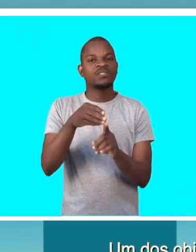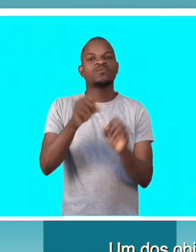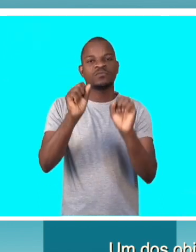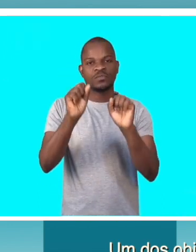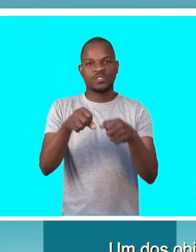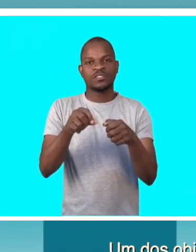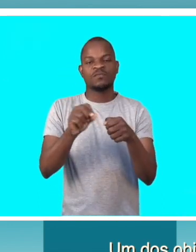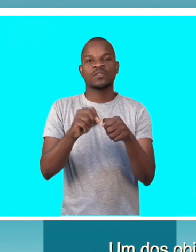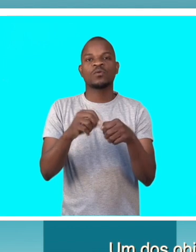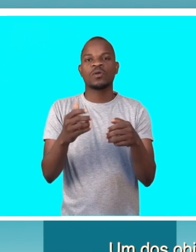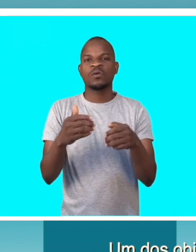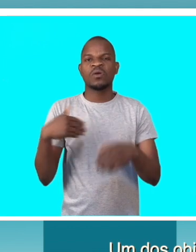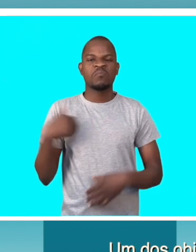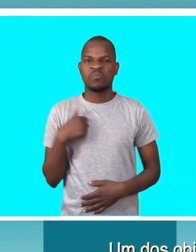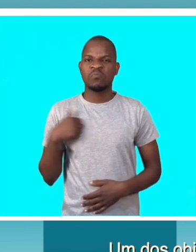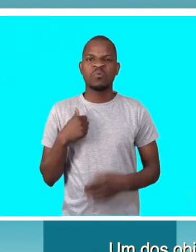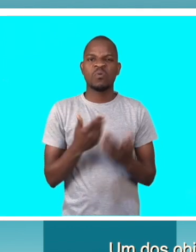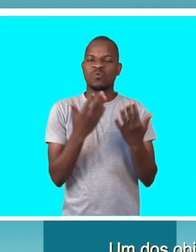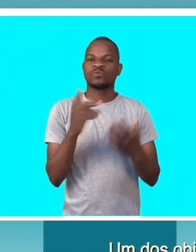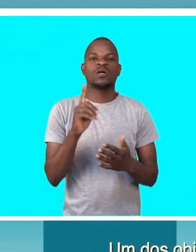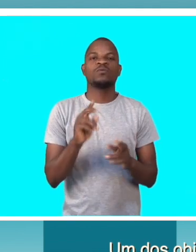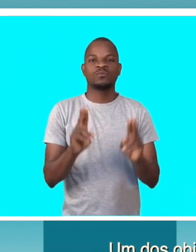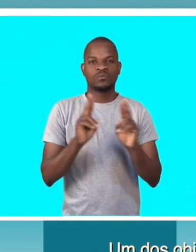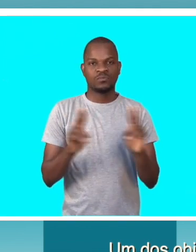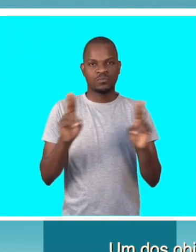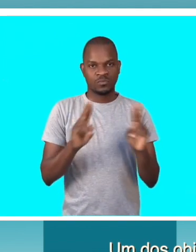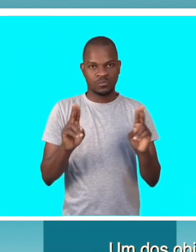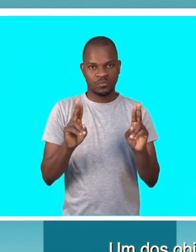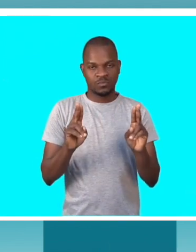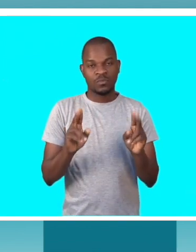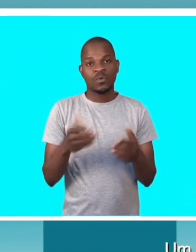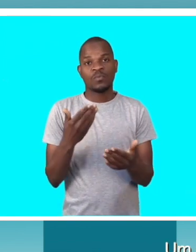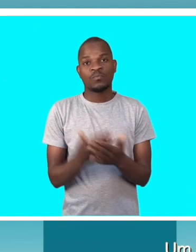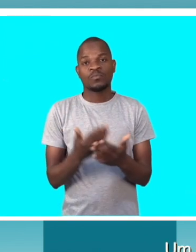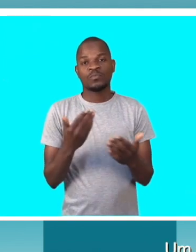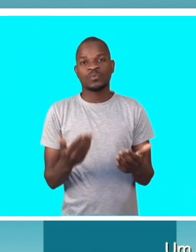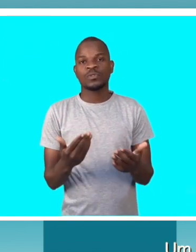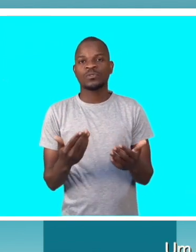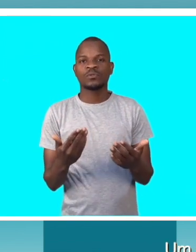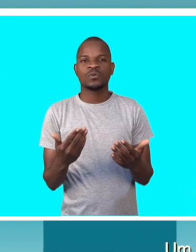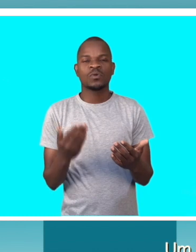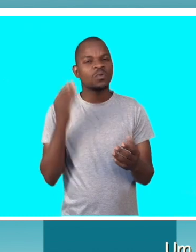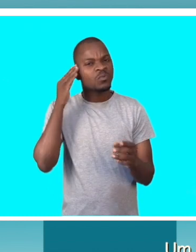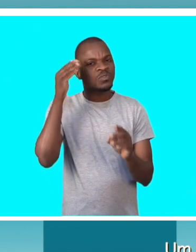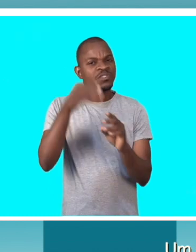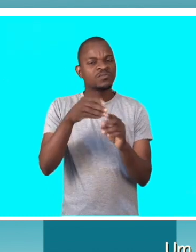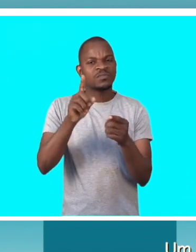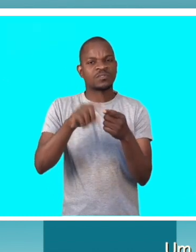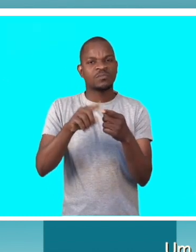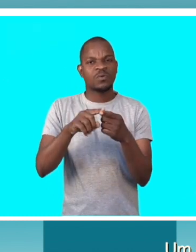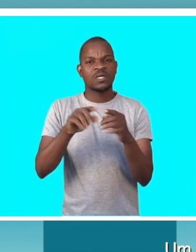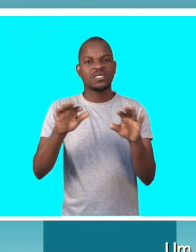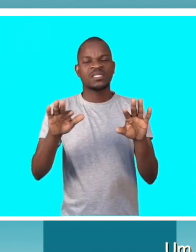a redução da mortalidade materna e infantil. Um outro objetivo é a